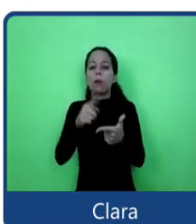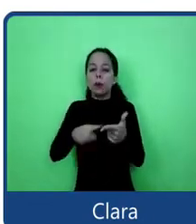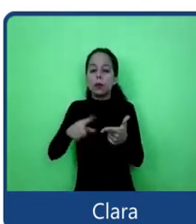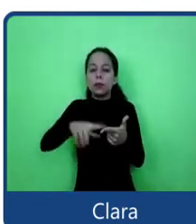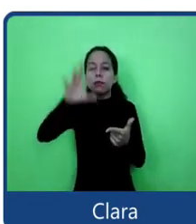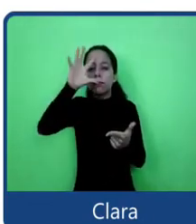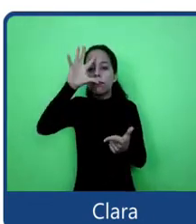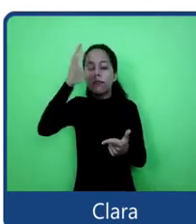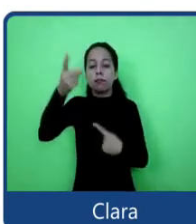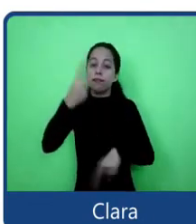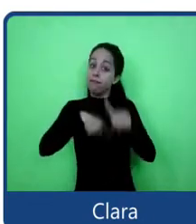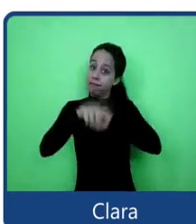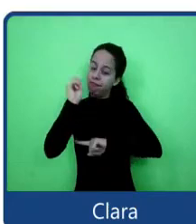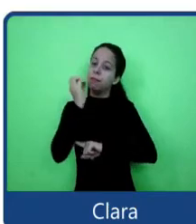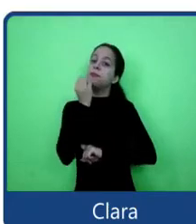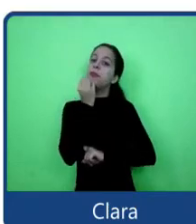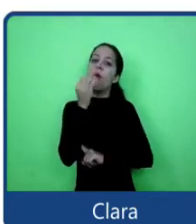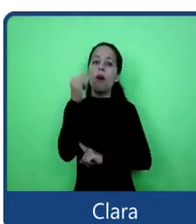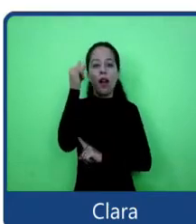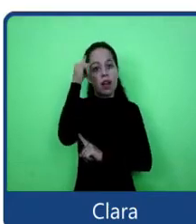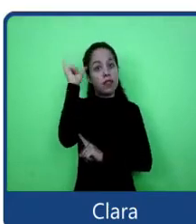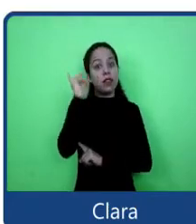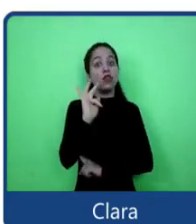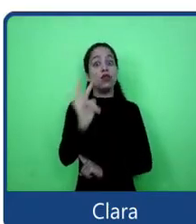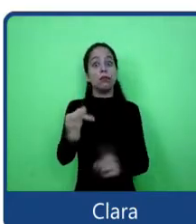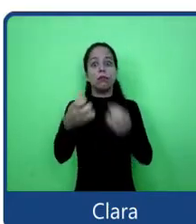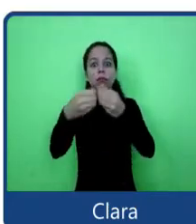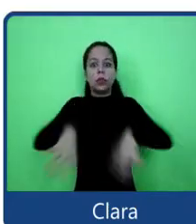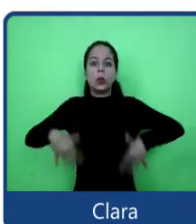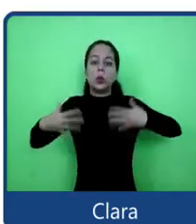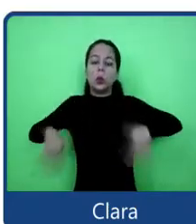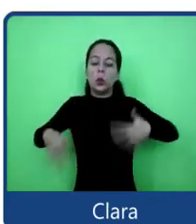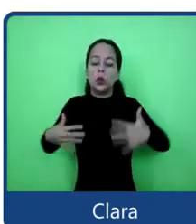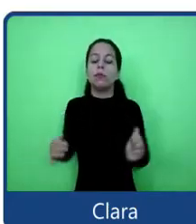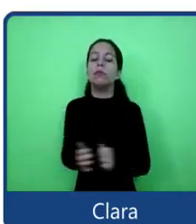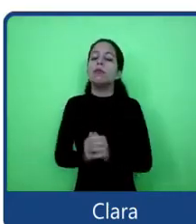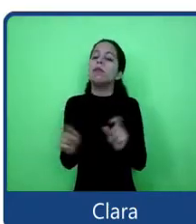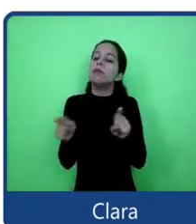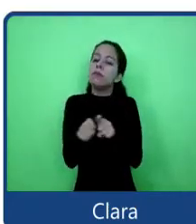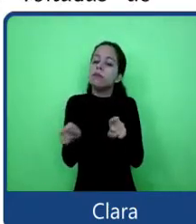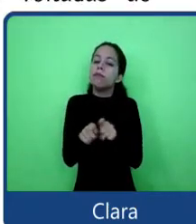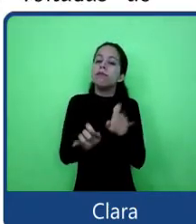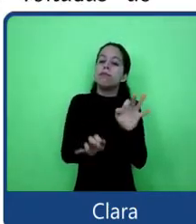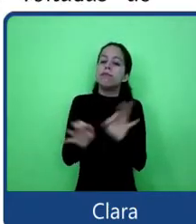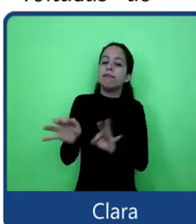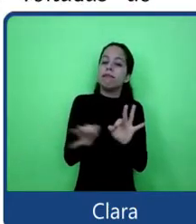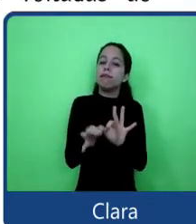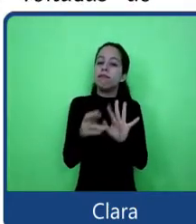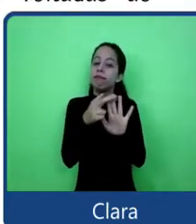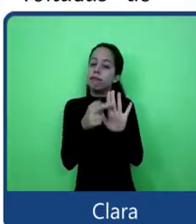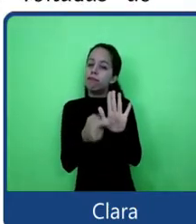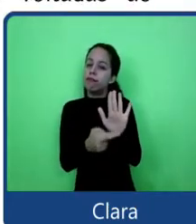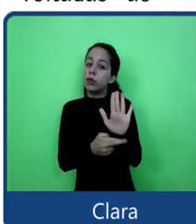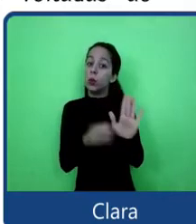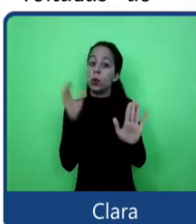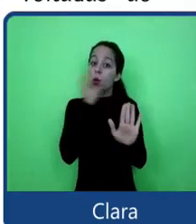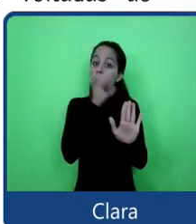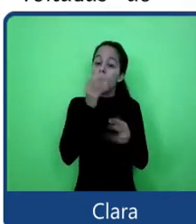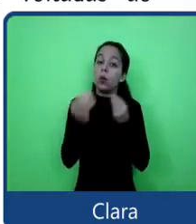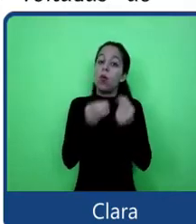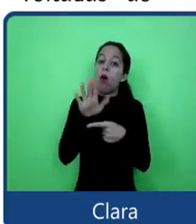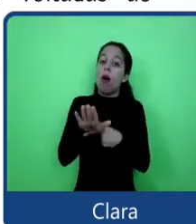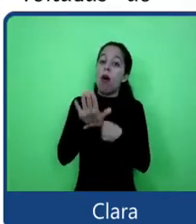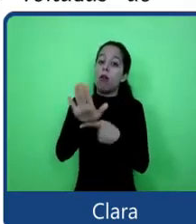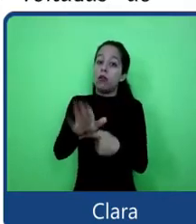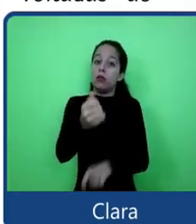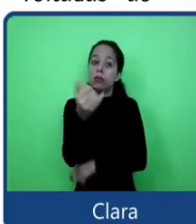catástrofes naturais, desenvolver protocolos de atuação, né, no caso de situações de emergência climática, participar